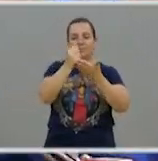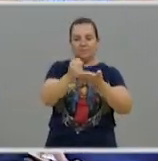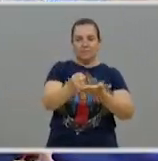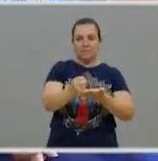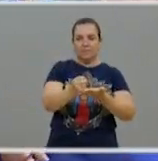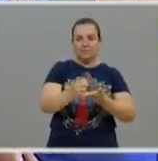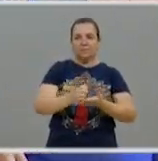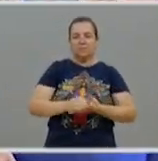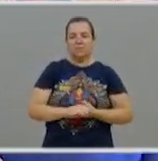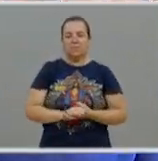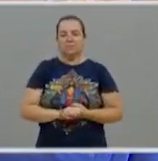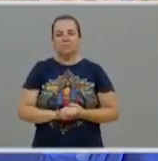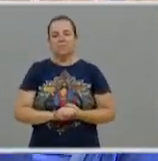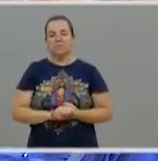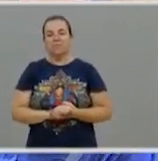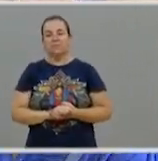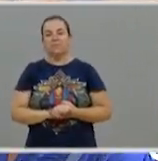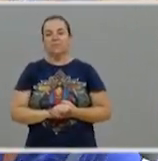salvação.